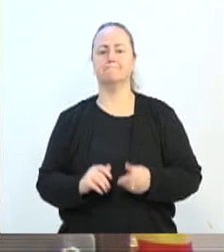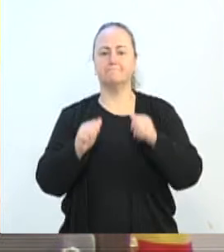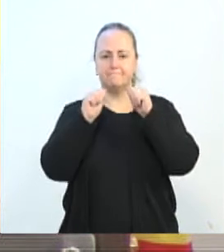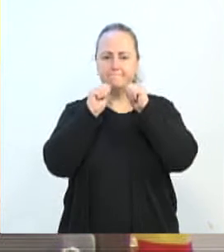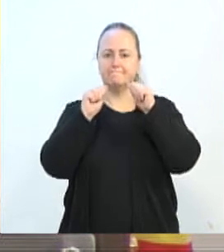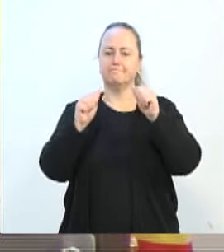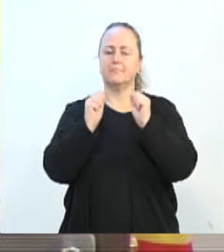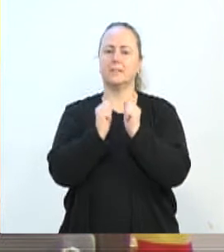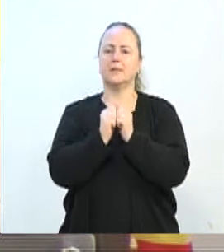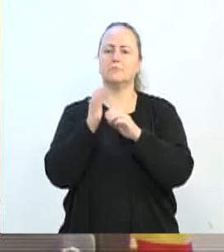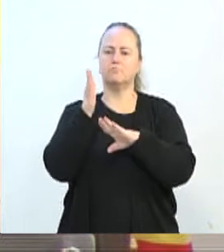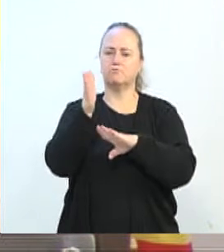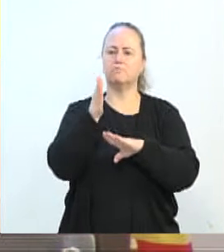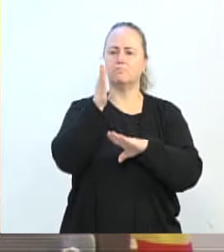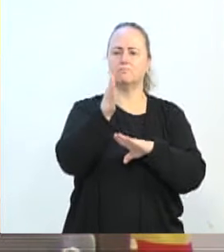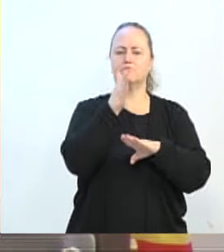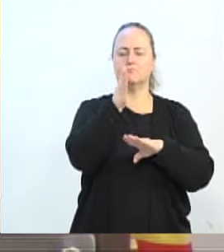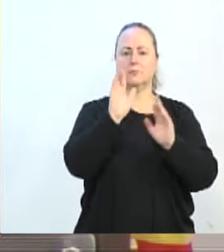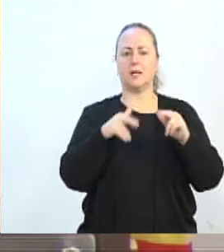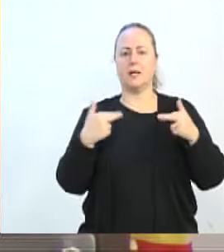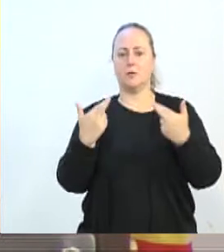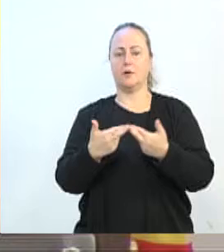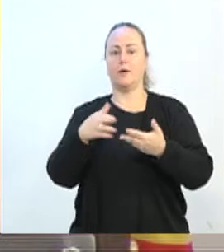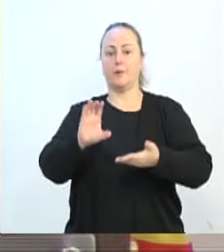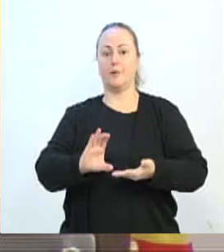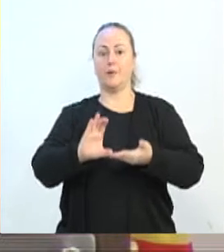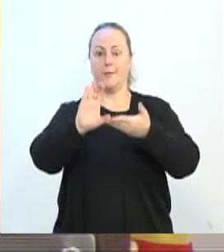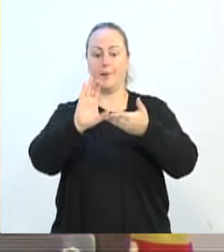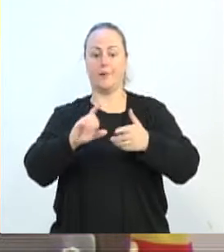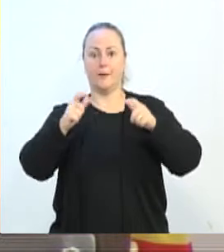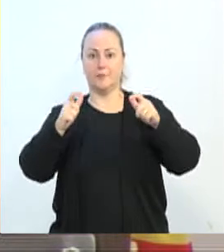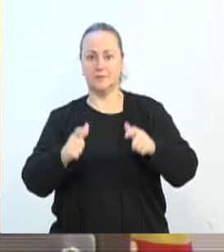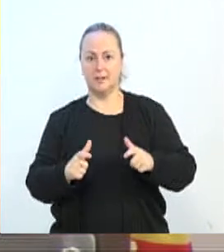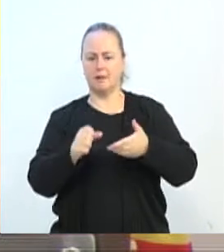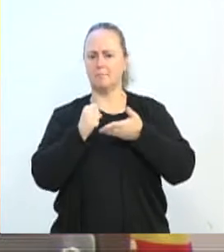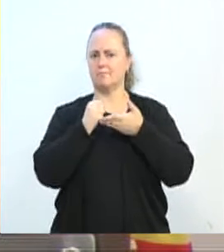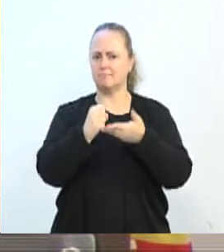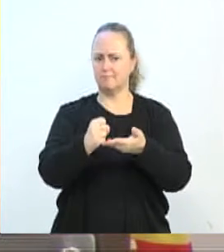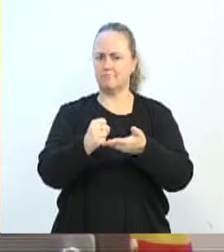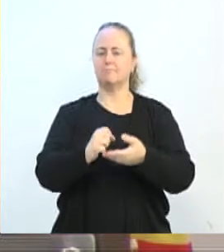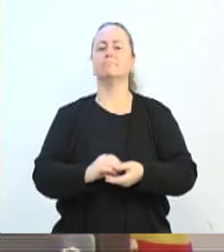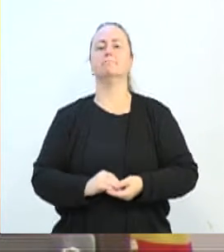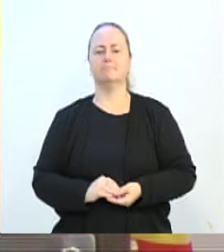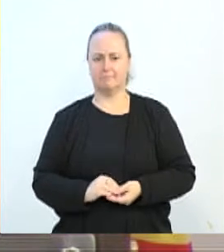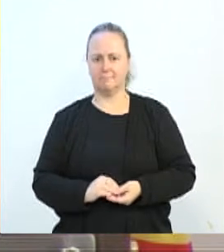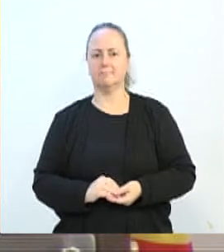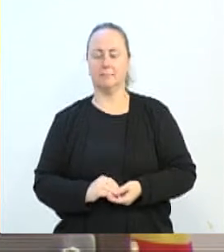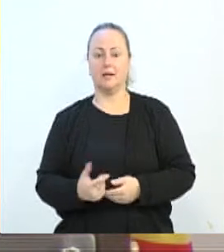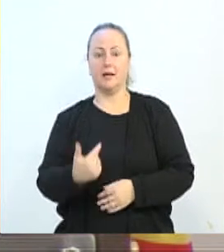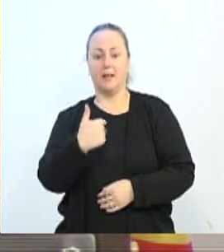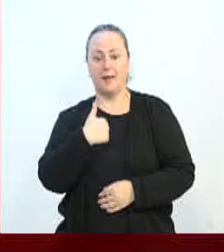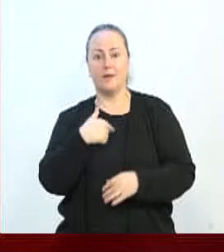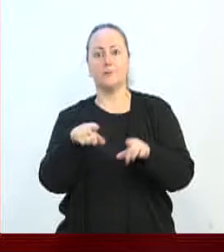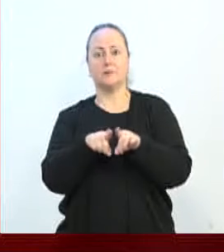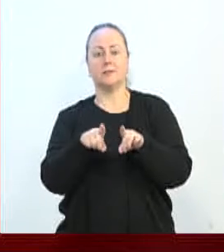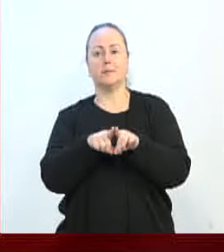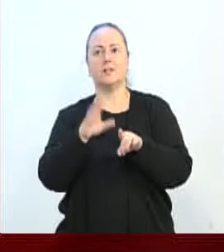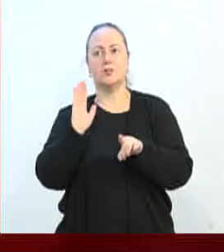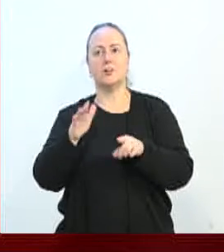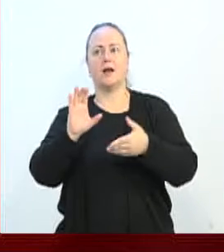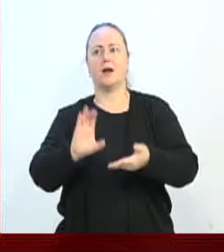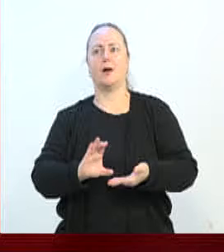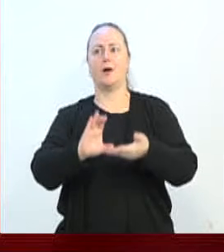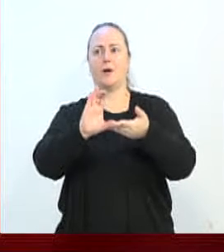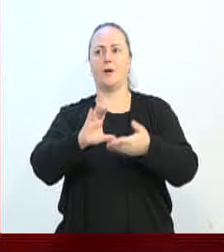temos buscado participar de algumas reuniões dos conselhos local de saúde sempre apoiando eu que já fui Presidente já fiz parte do Conselho local de saúde já foi presidente Conselho Regional da